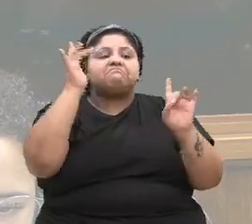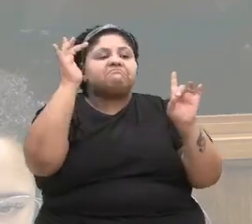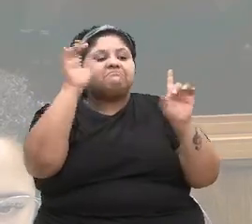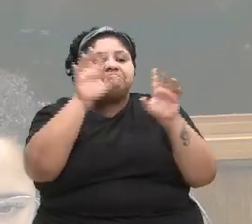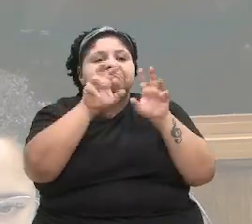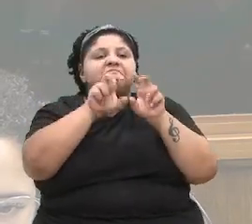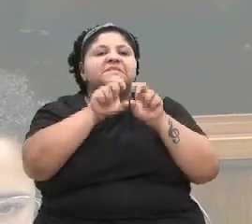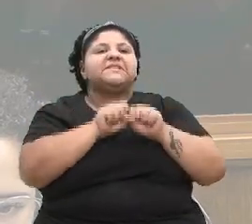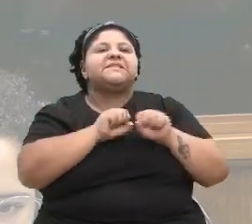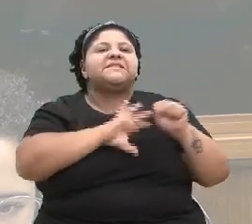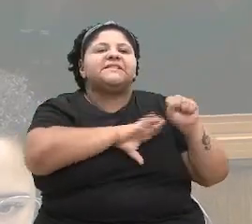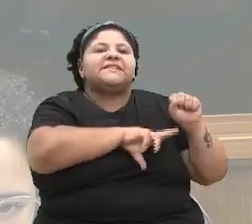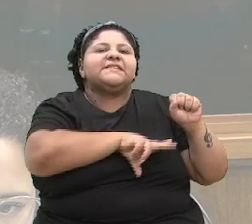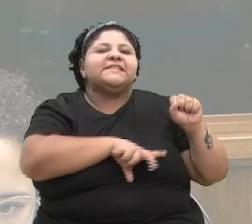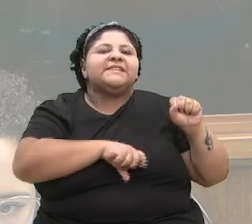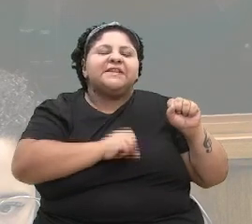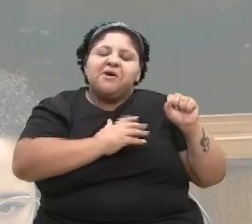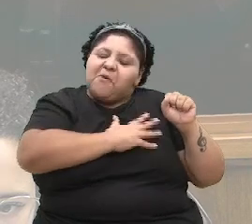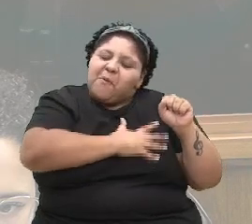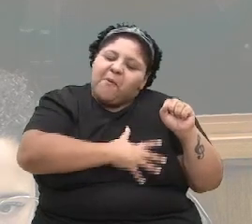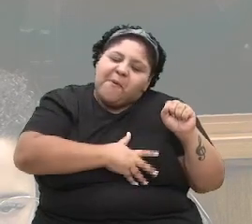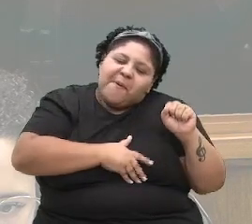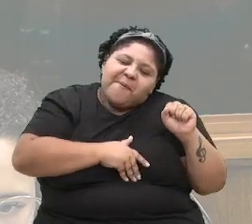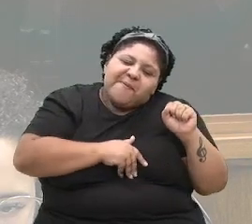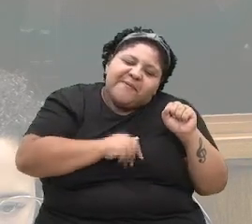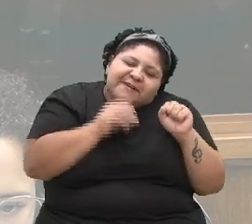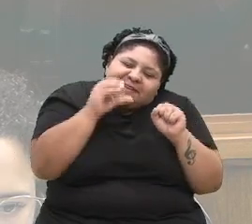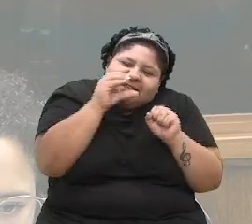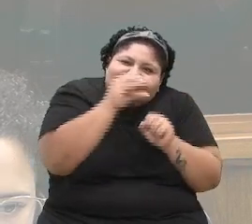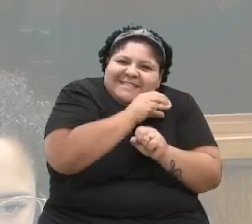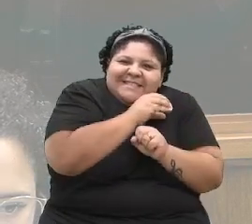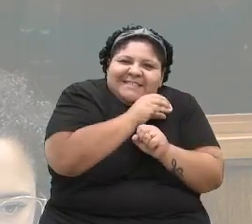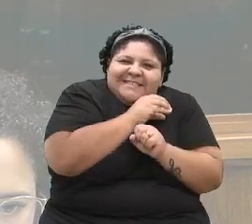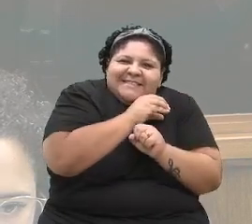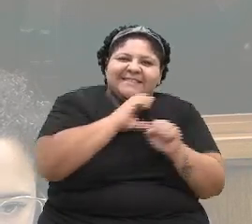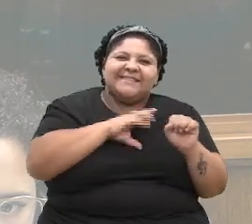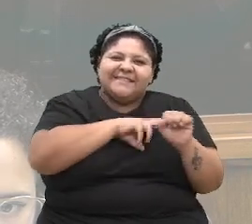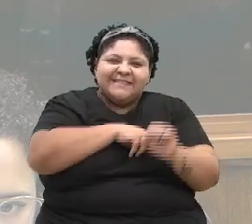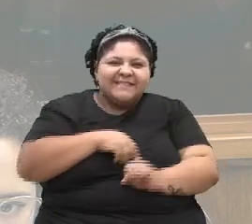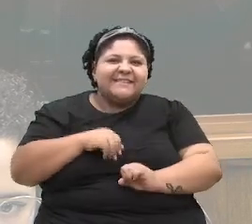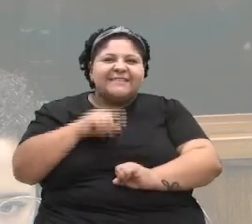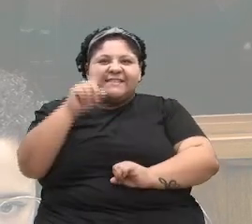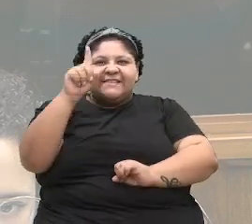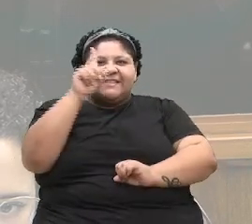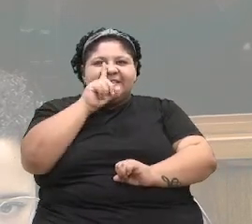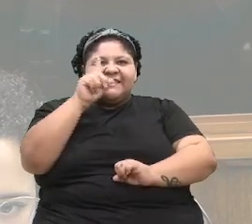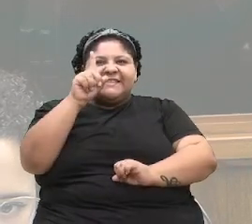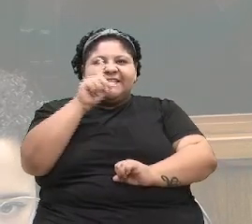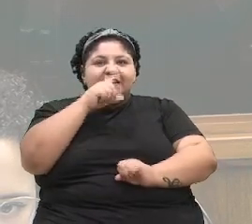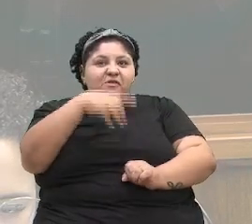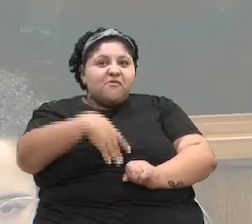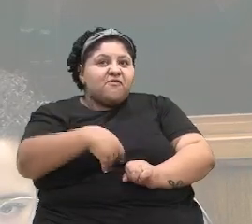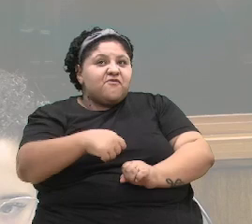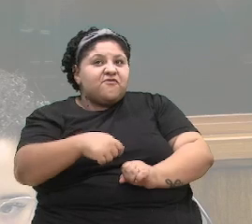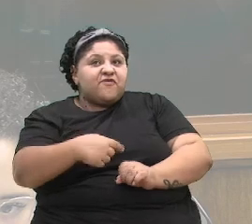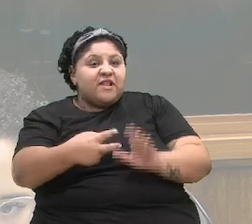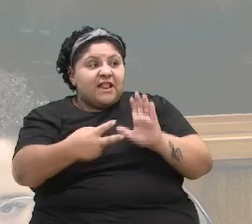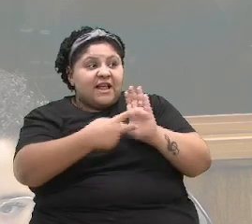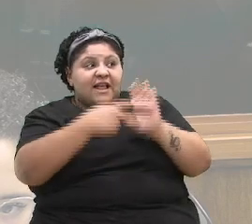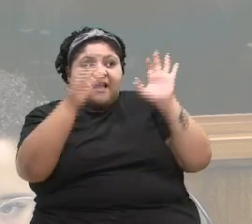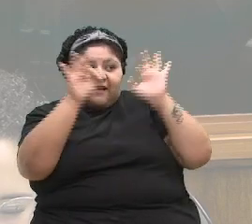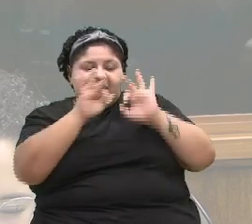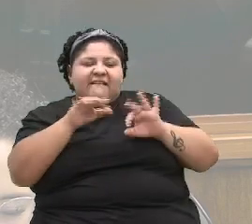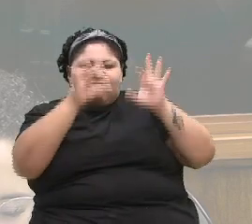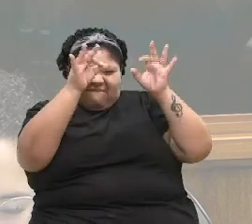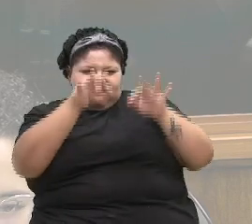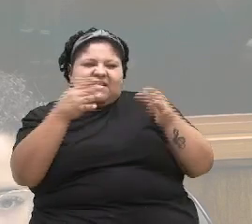Aquele amor quentinho, amor de mãe. E o Xande está aí, todo atento, todo feliz. E vai dar tudo certo.